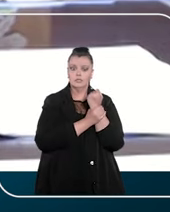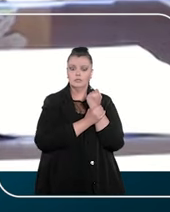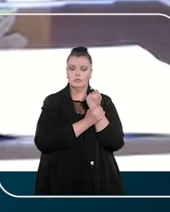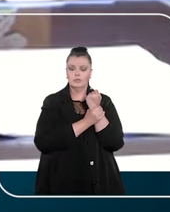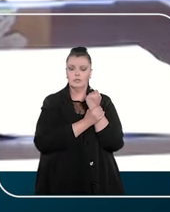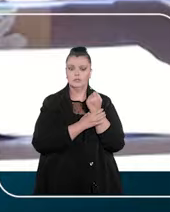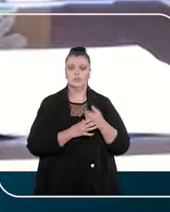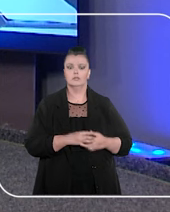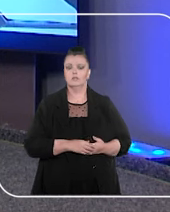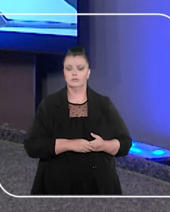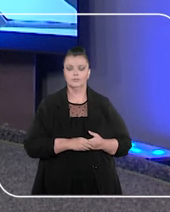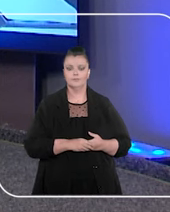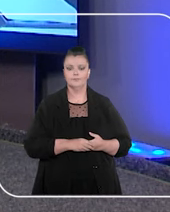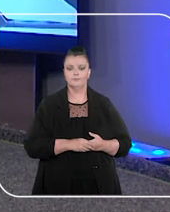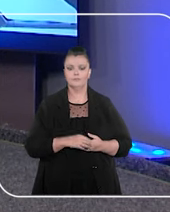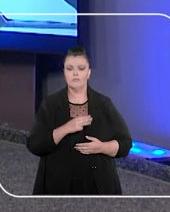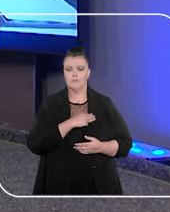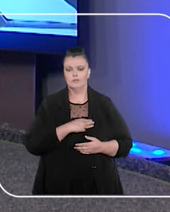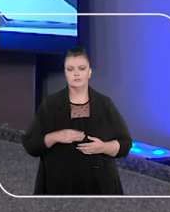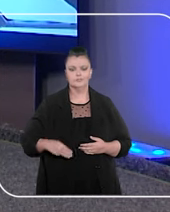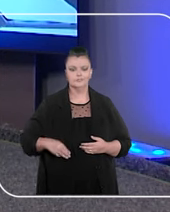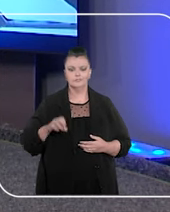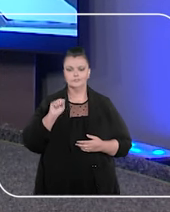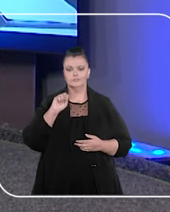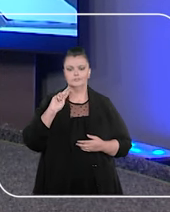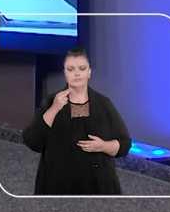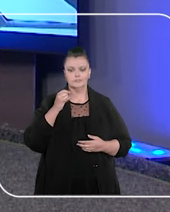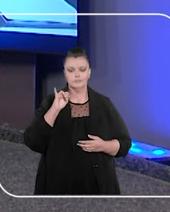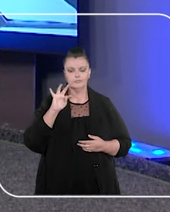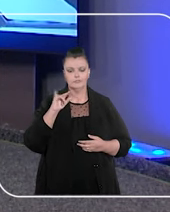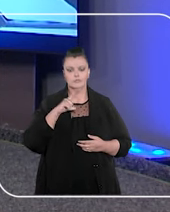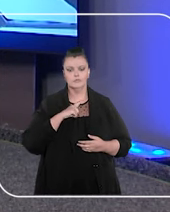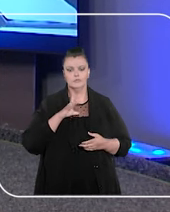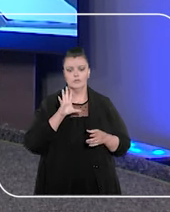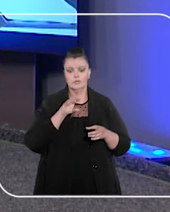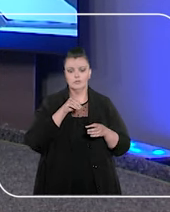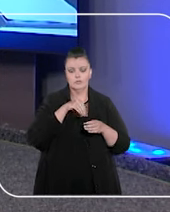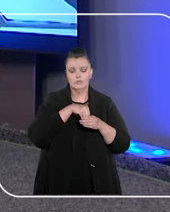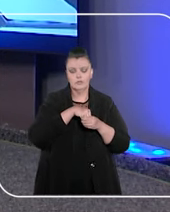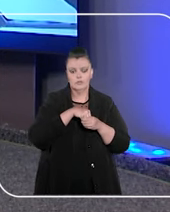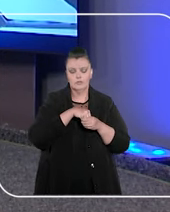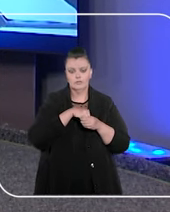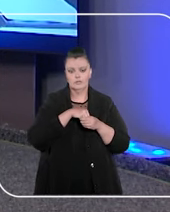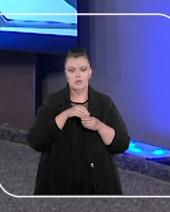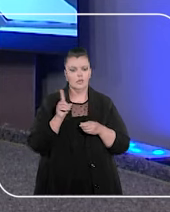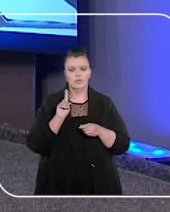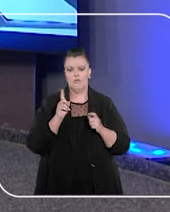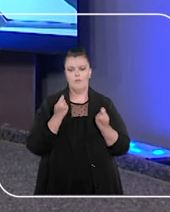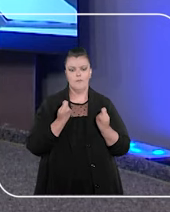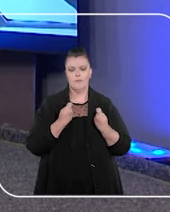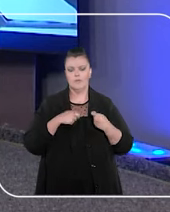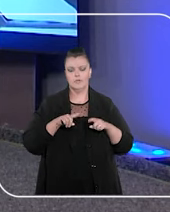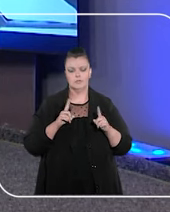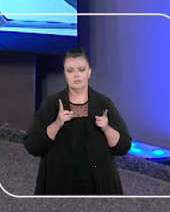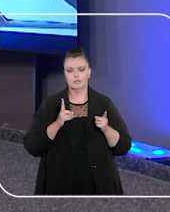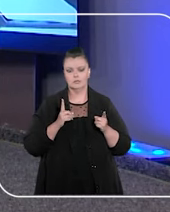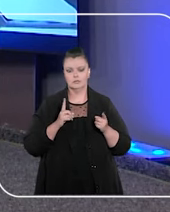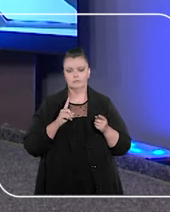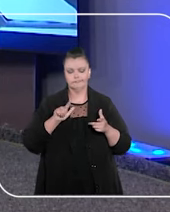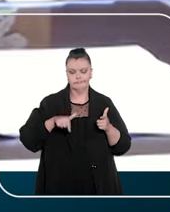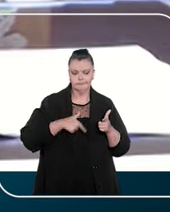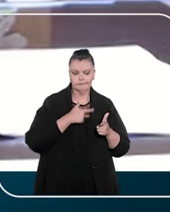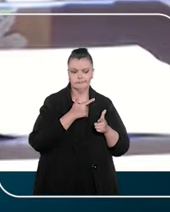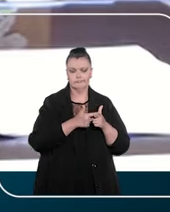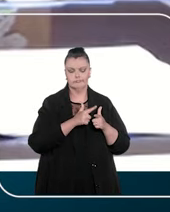o ministro Rogério Schietti, nós teremos isso pacificado. Não precisamos mais insistir em grau recursal, como se